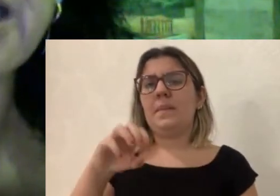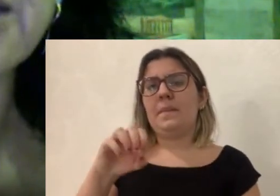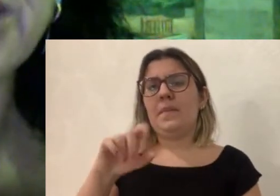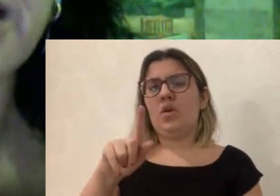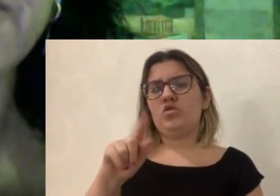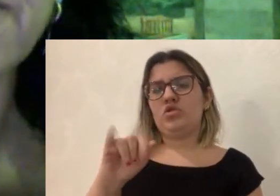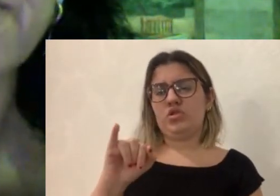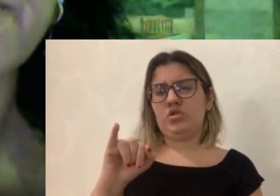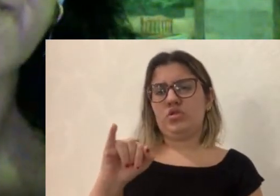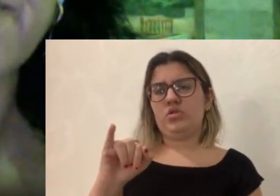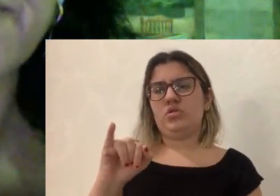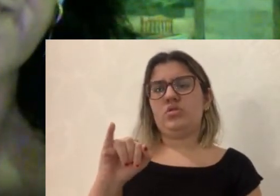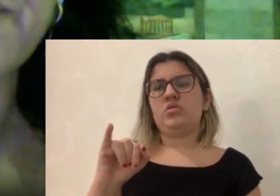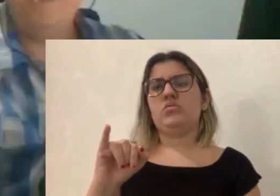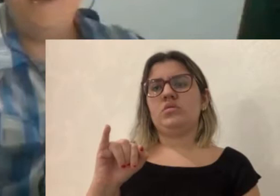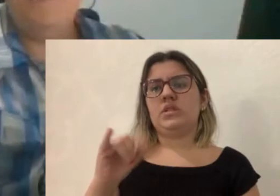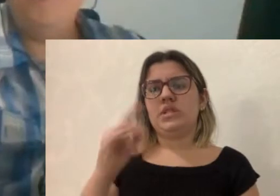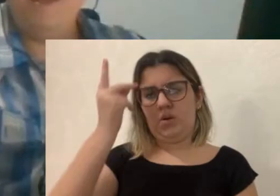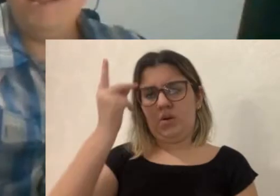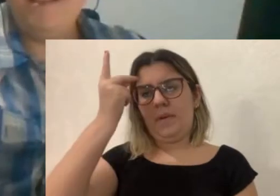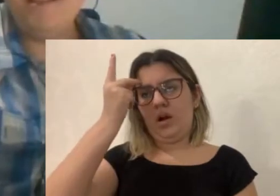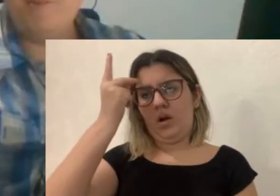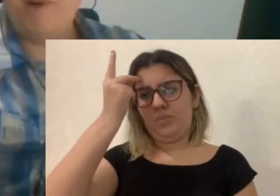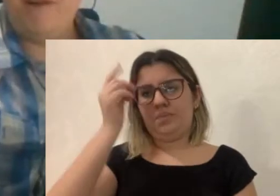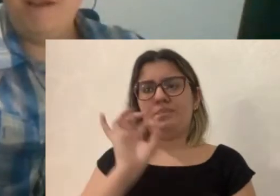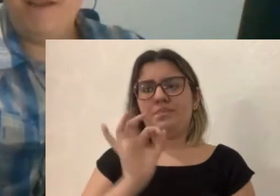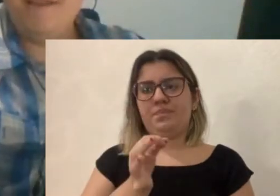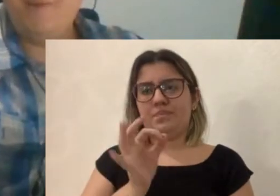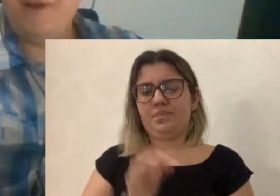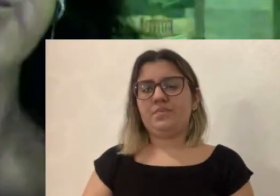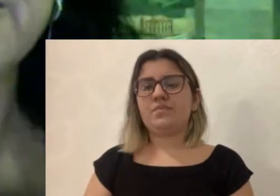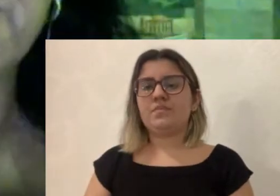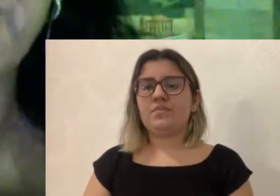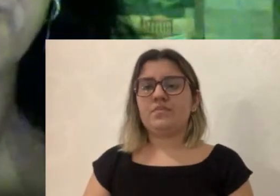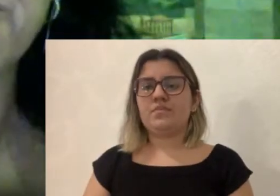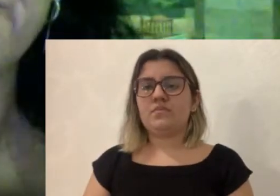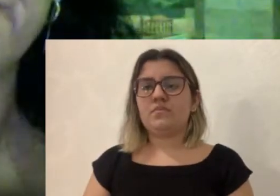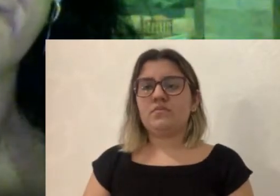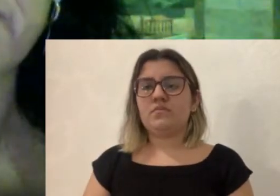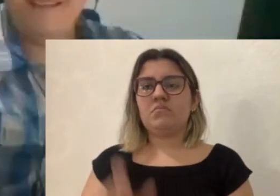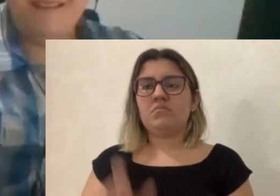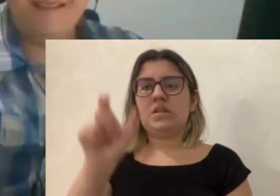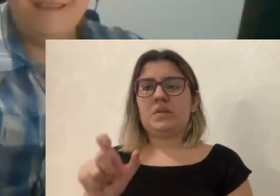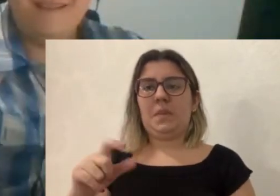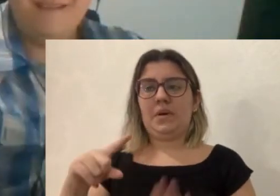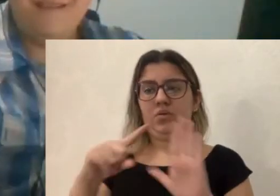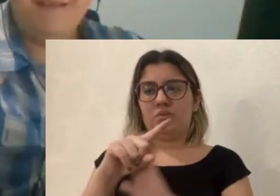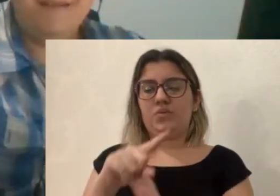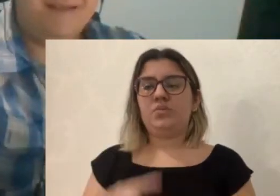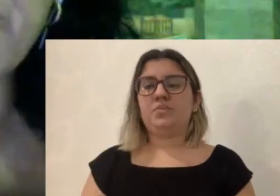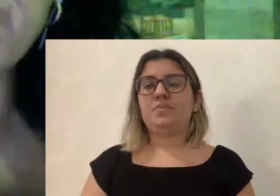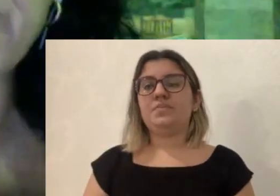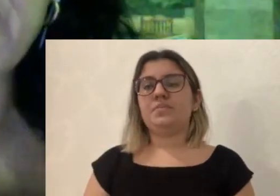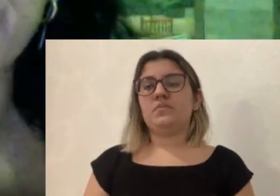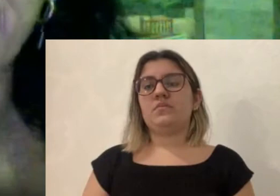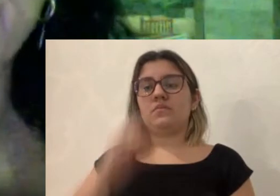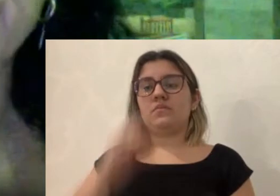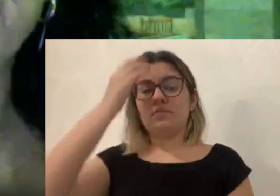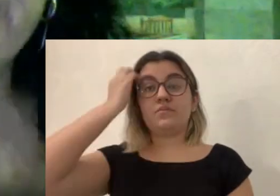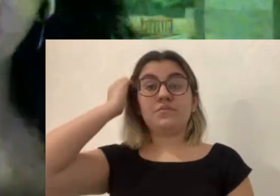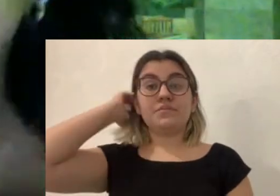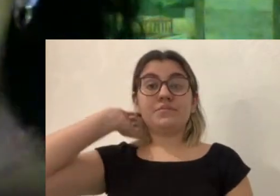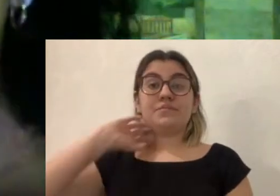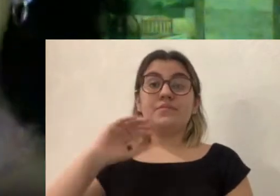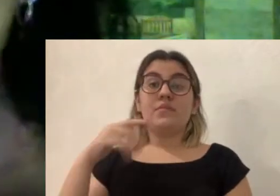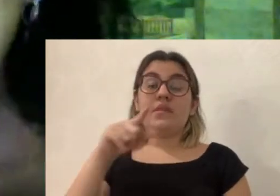né, Edgar? Sou de Mogi. É do ladinho de São Paulo. Né? Do ladinho de São Paulo. Alguém perguntou